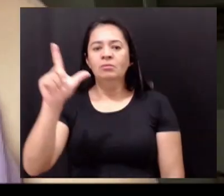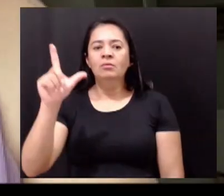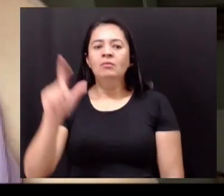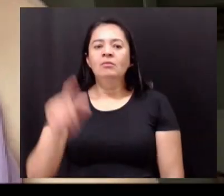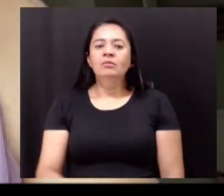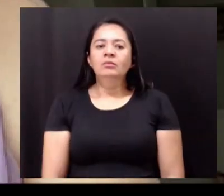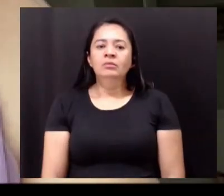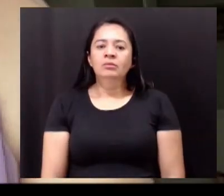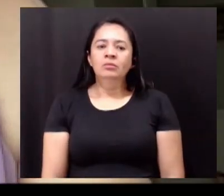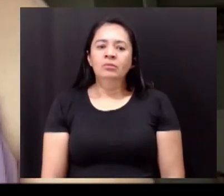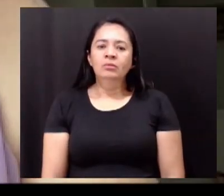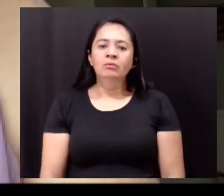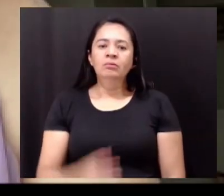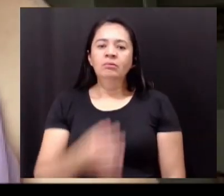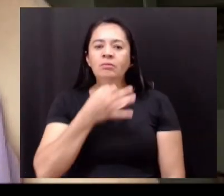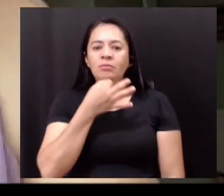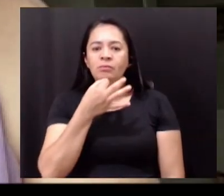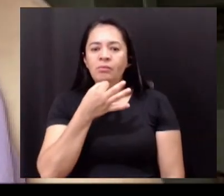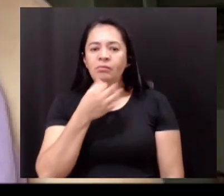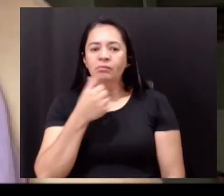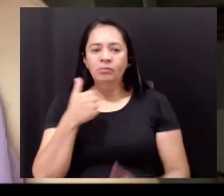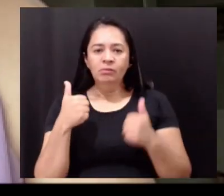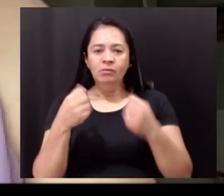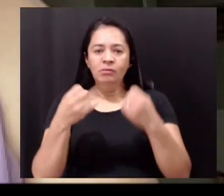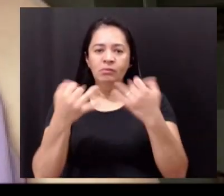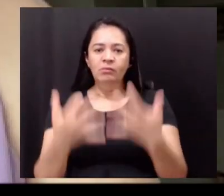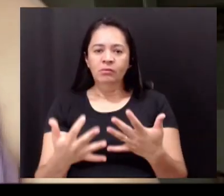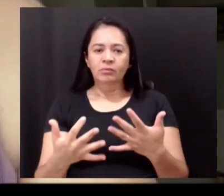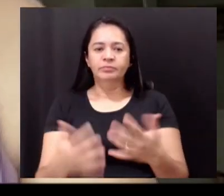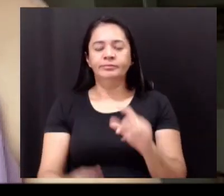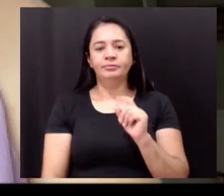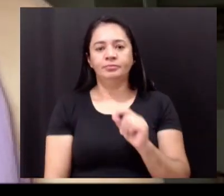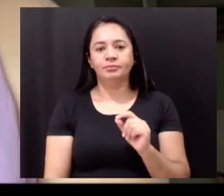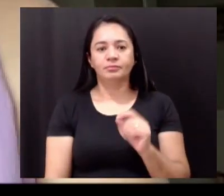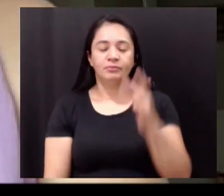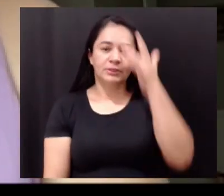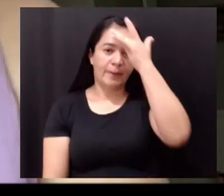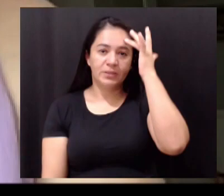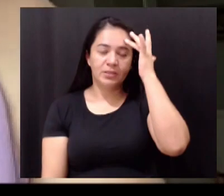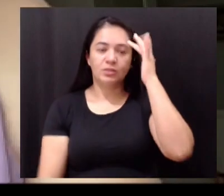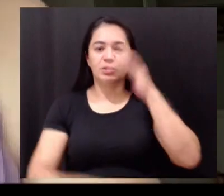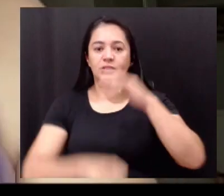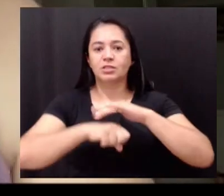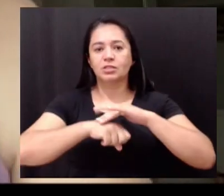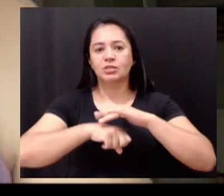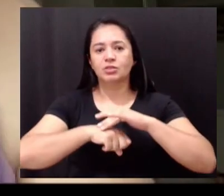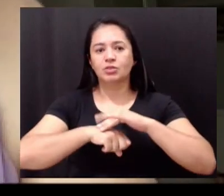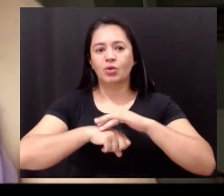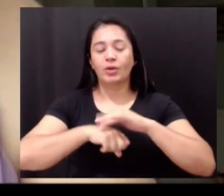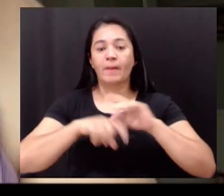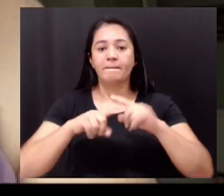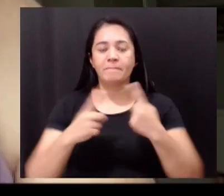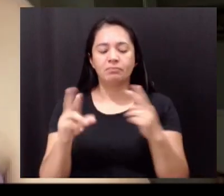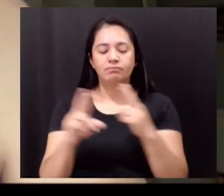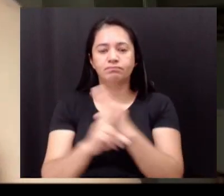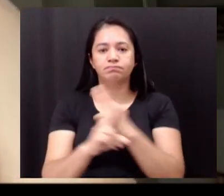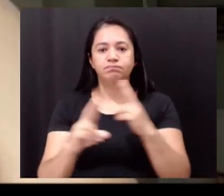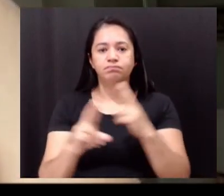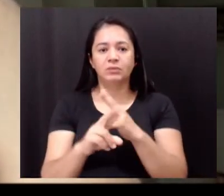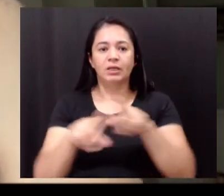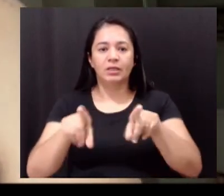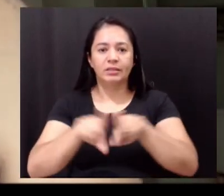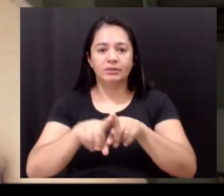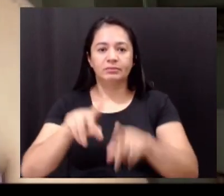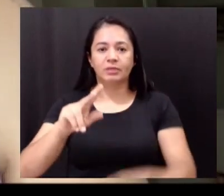vale a pena citar aqui, pessoas que têm uma doença rara, mas que é correlacionada também ao HPV, como por exemplo